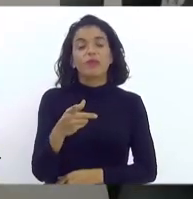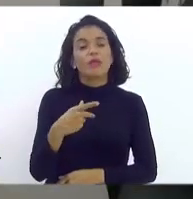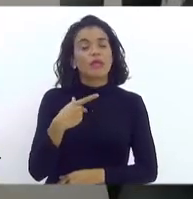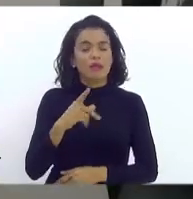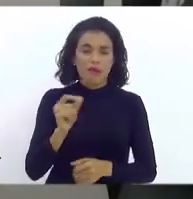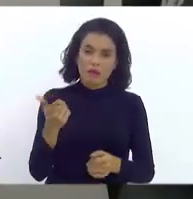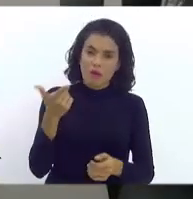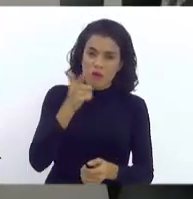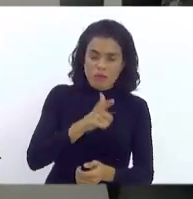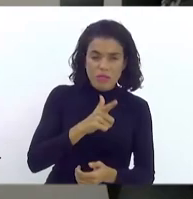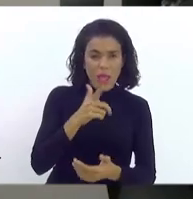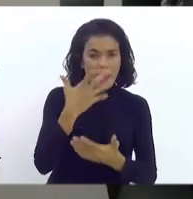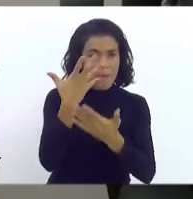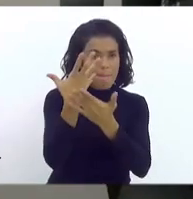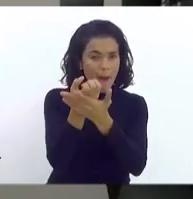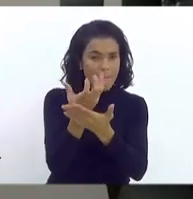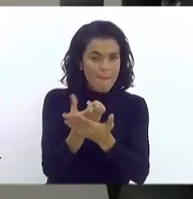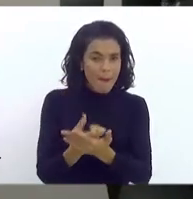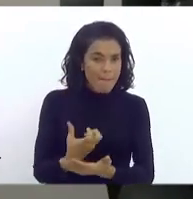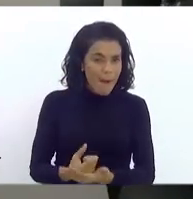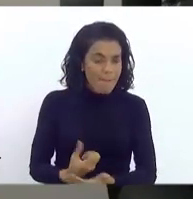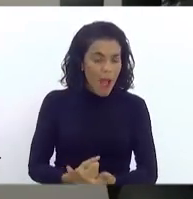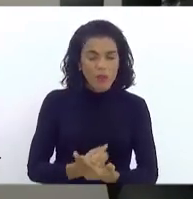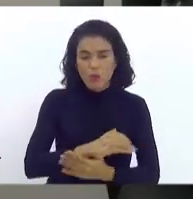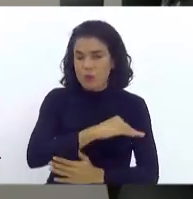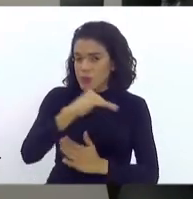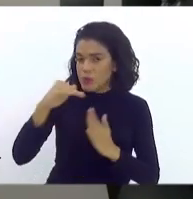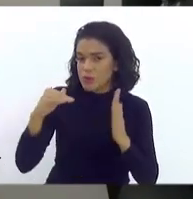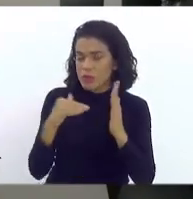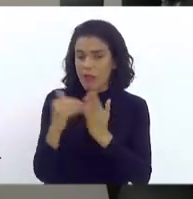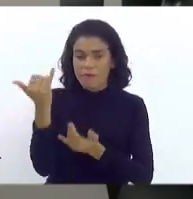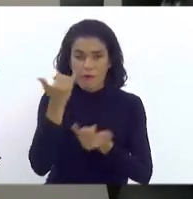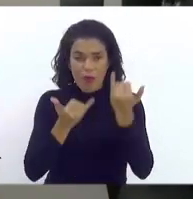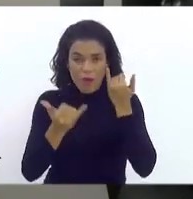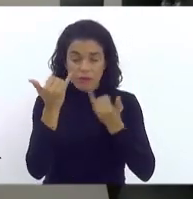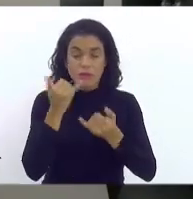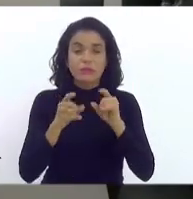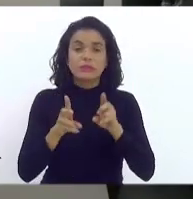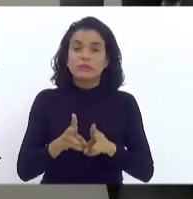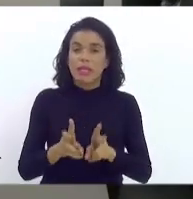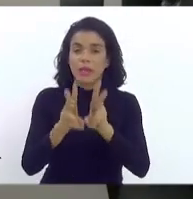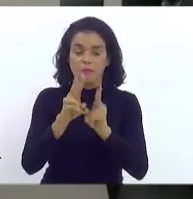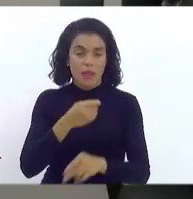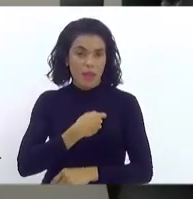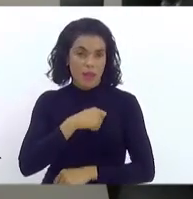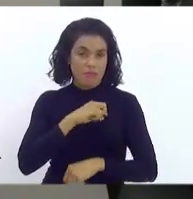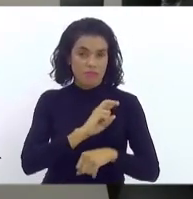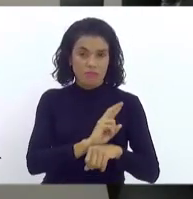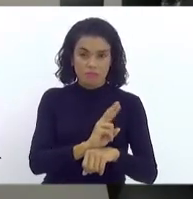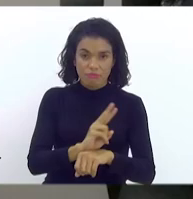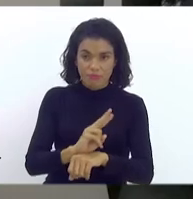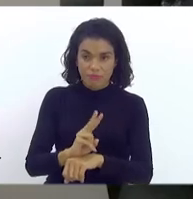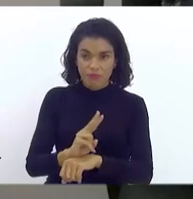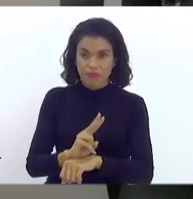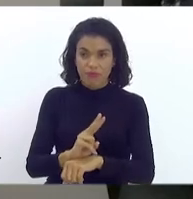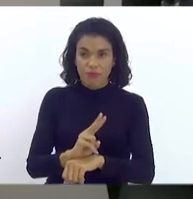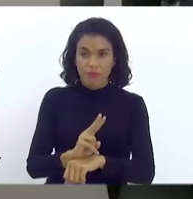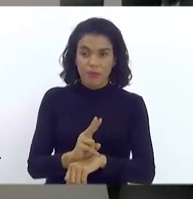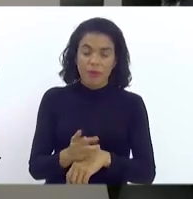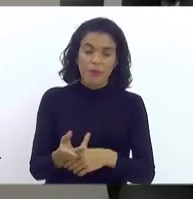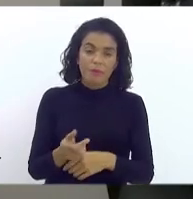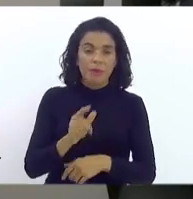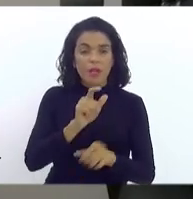esse registro de todo esse processo, e que é auditado tanto pelos